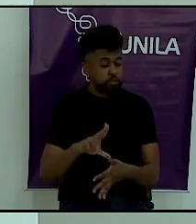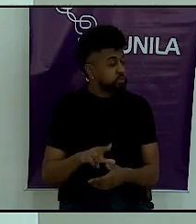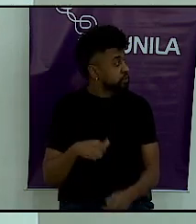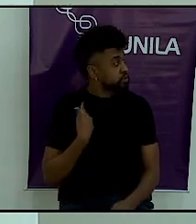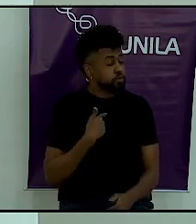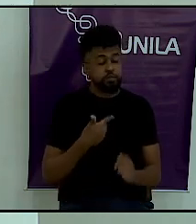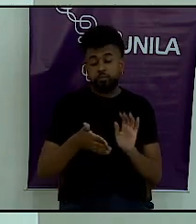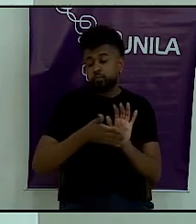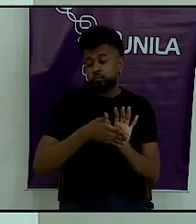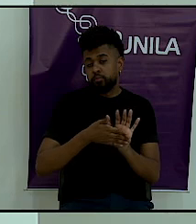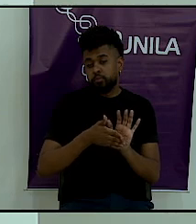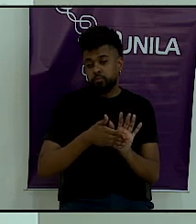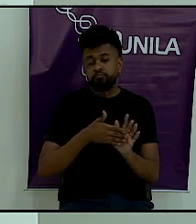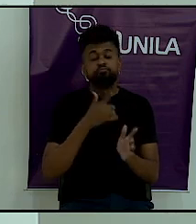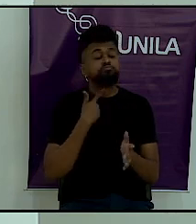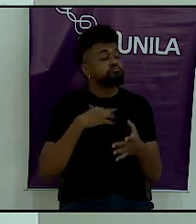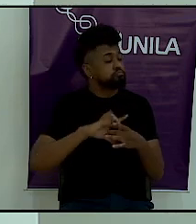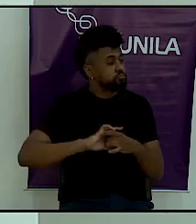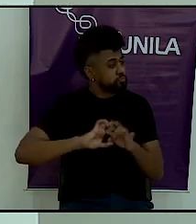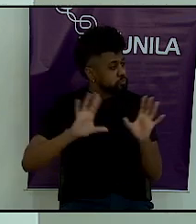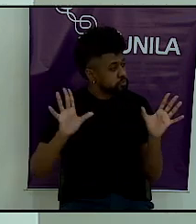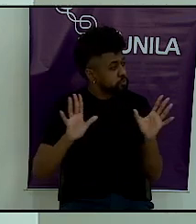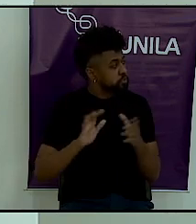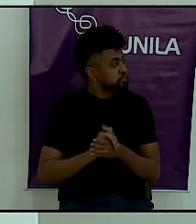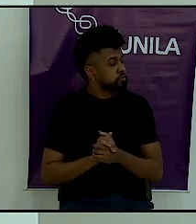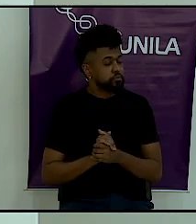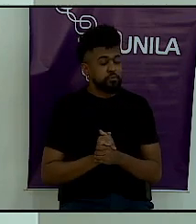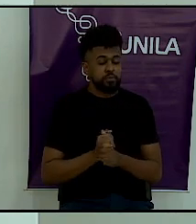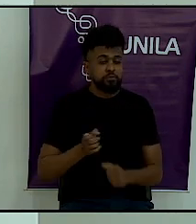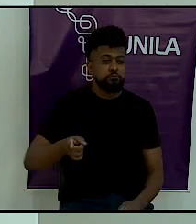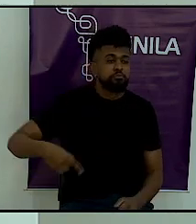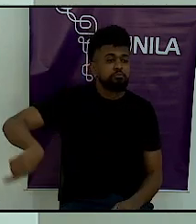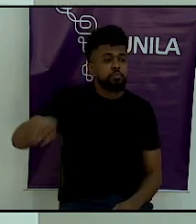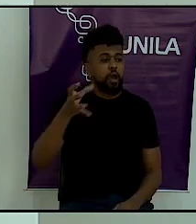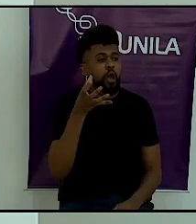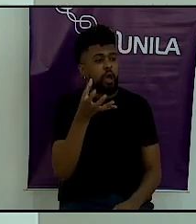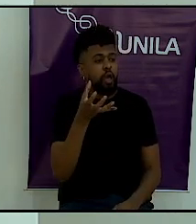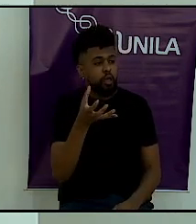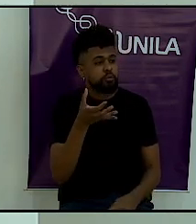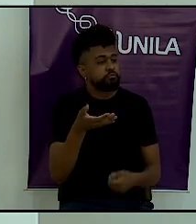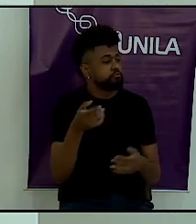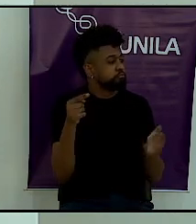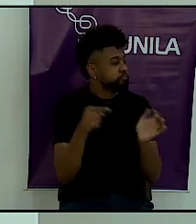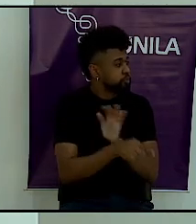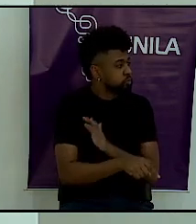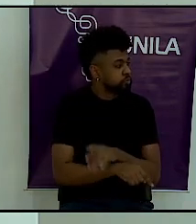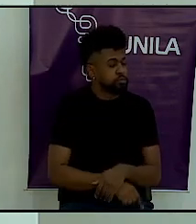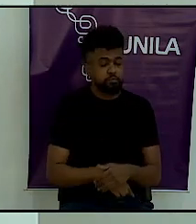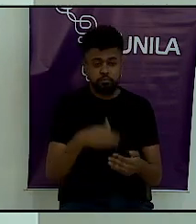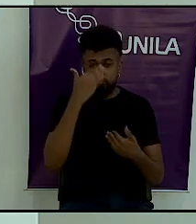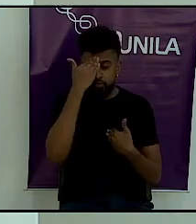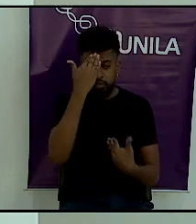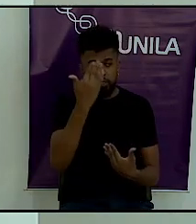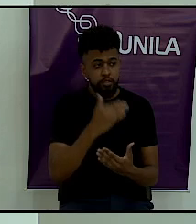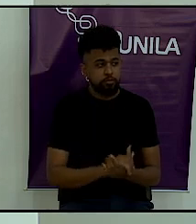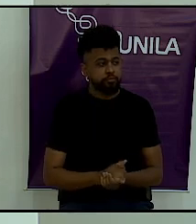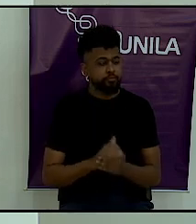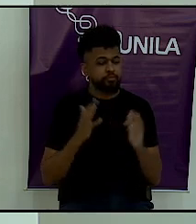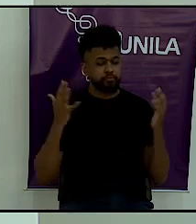nossa proposta, eu fico à vontade, fico à disposição para aqueles que quiserem qualquer tipo de esclarecimento. Obrigado.